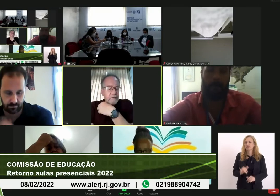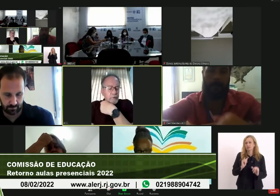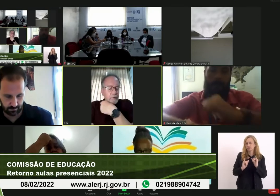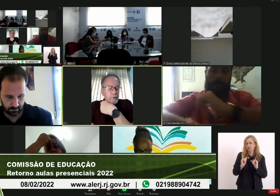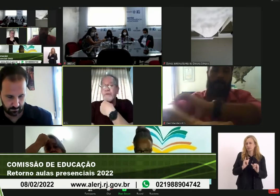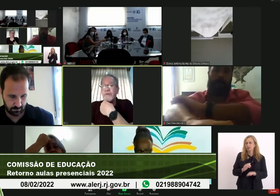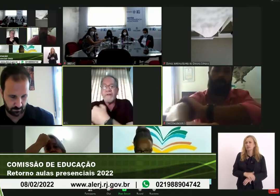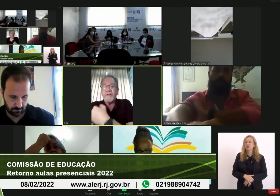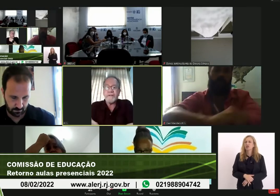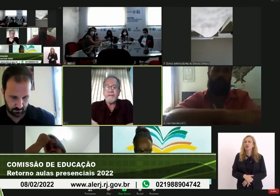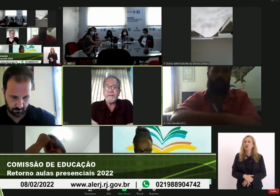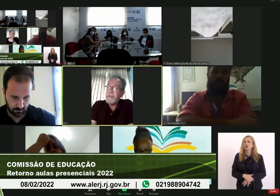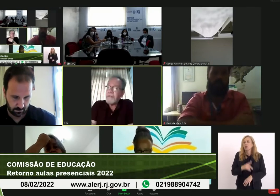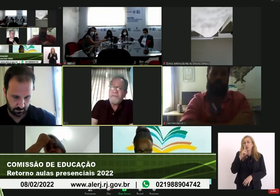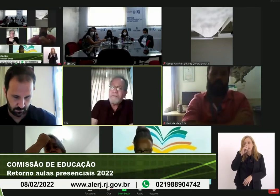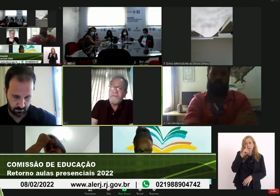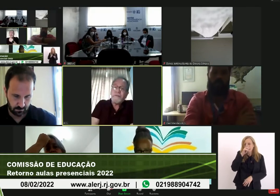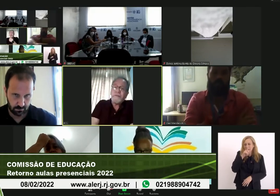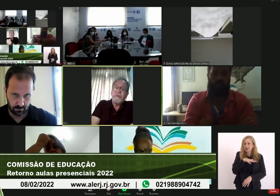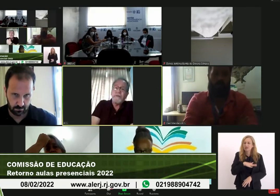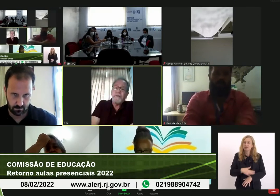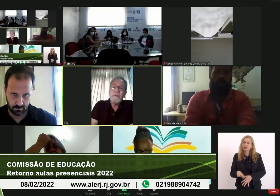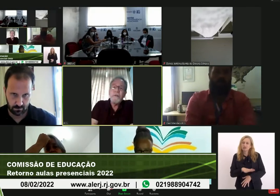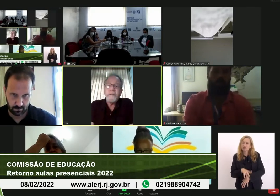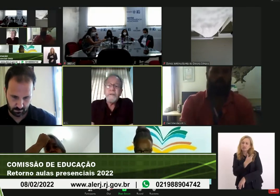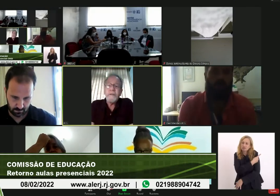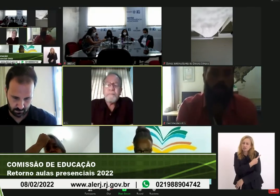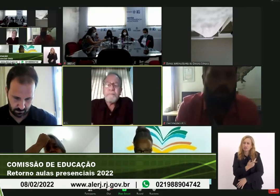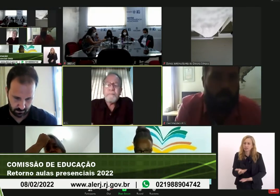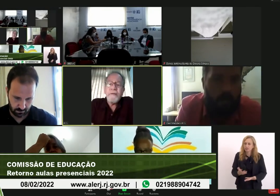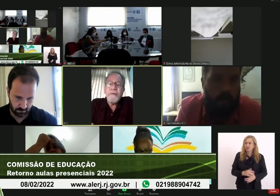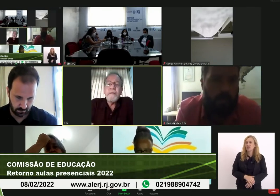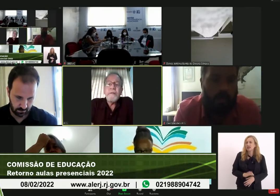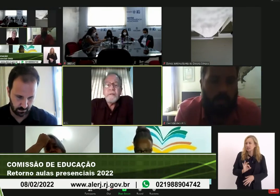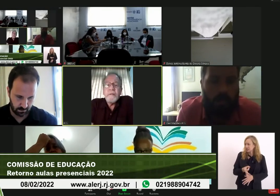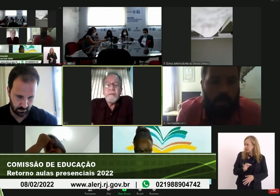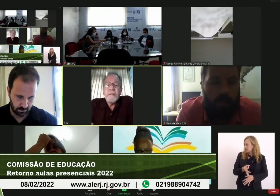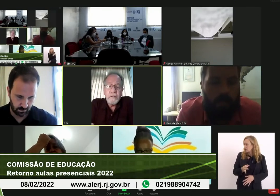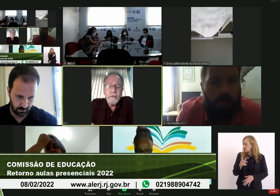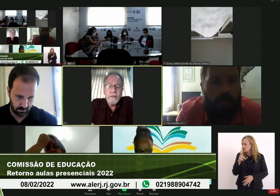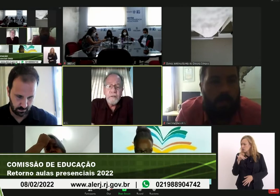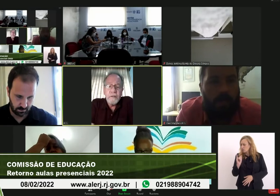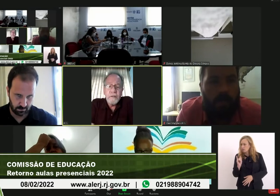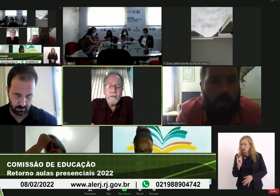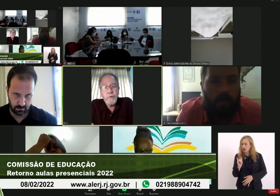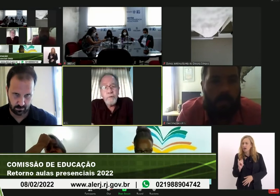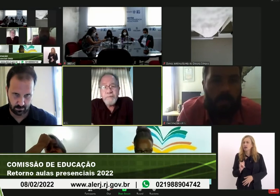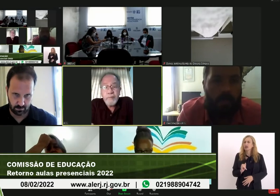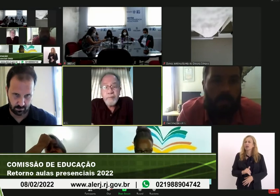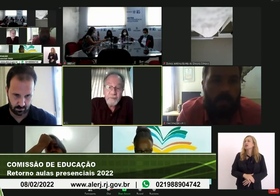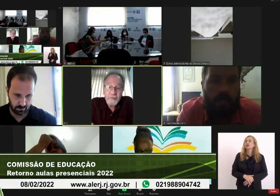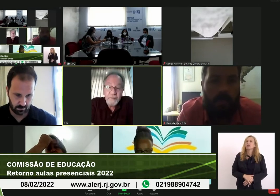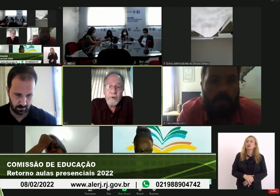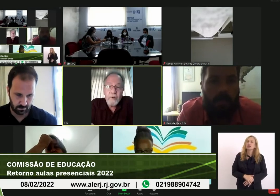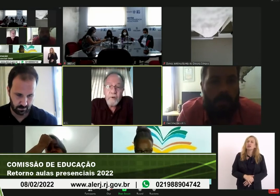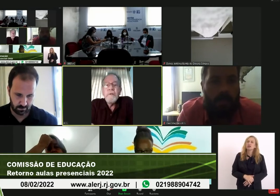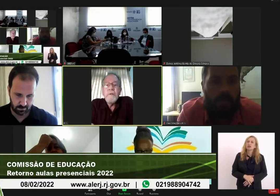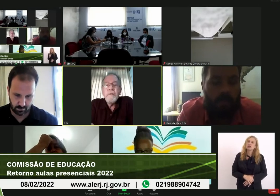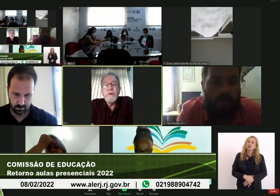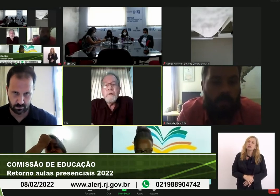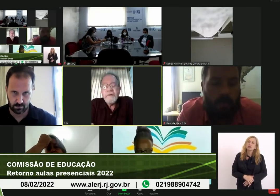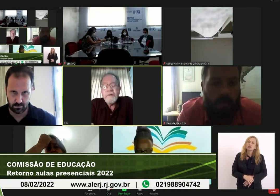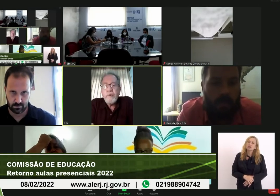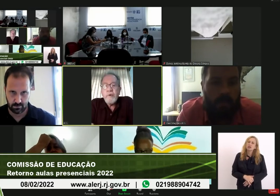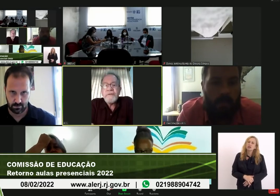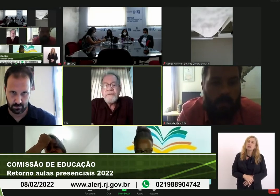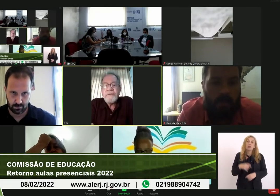dos riscos da vacinação em criança, é evidente que quem é pai, eu que já passei por isso, mas sou avô, não tive